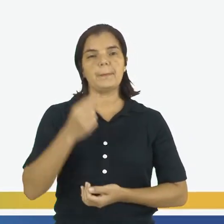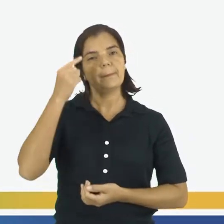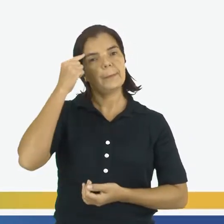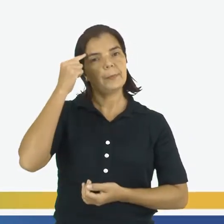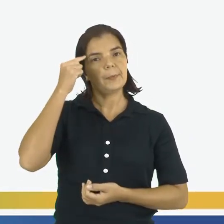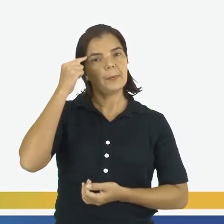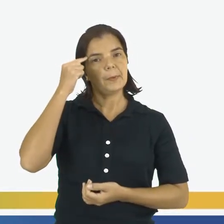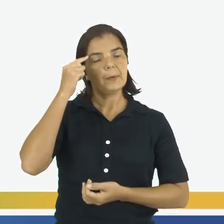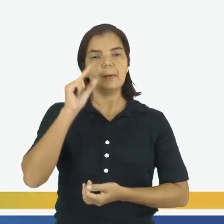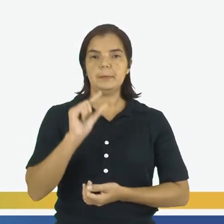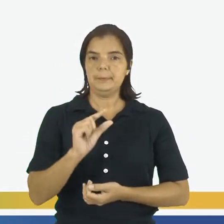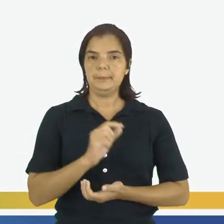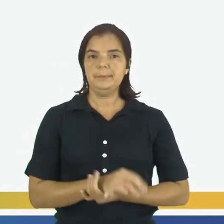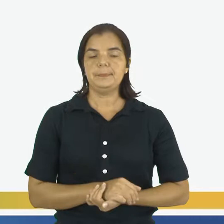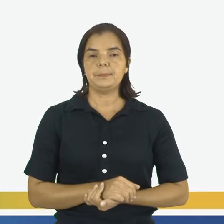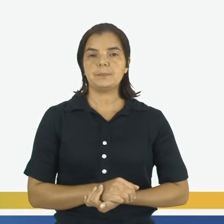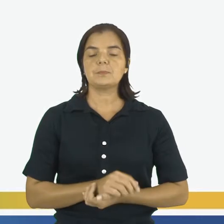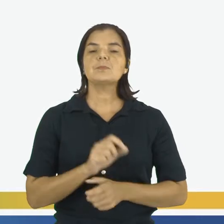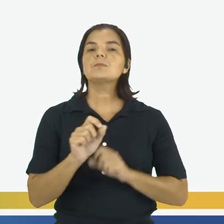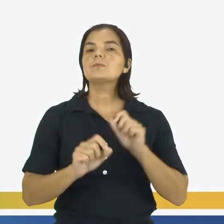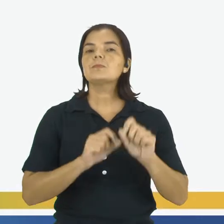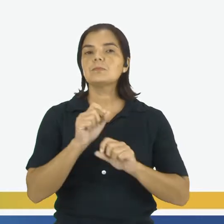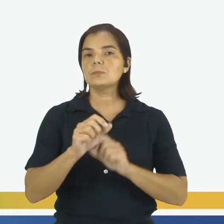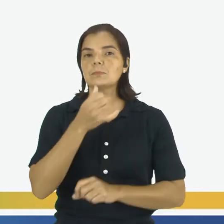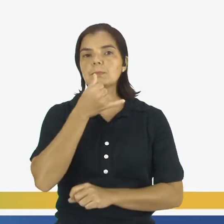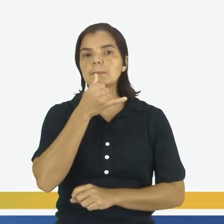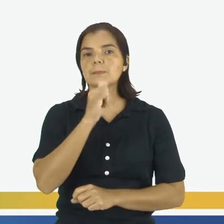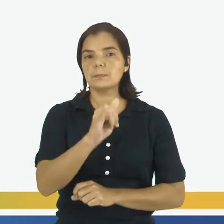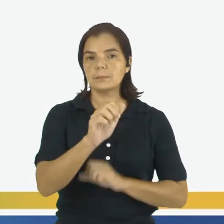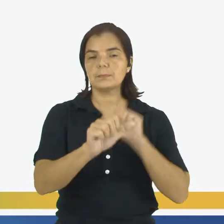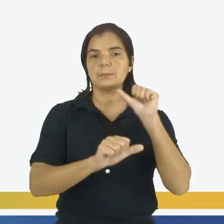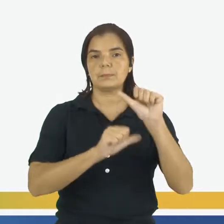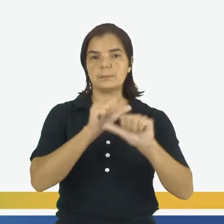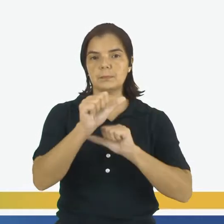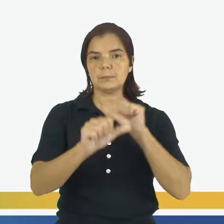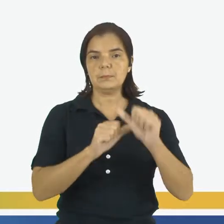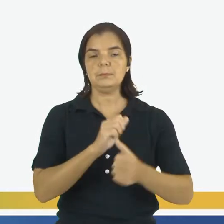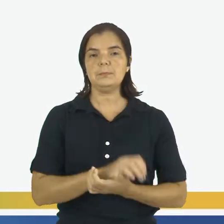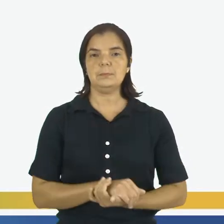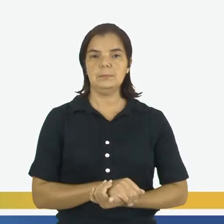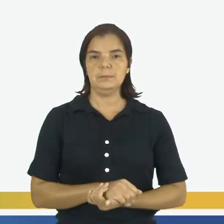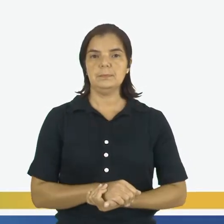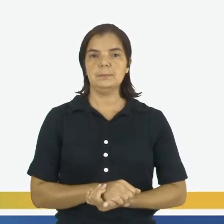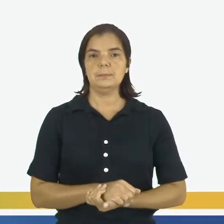Pensem aí um pouquinho. O que são energias renováveis?